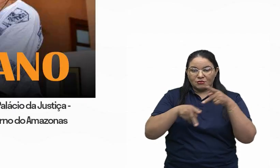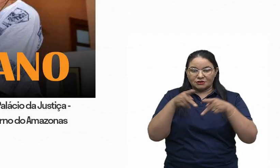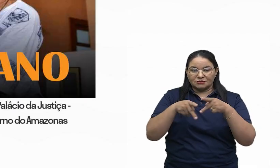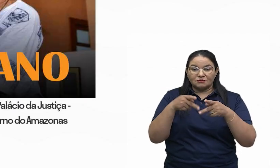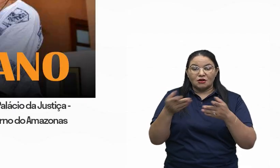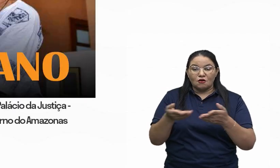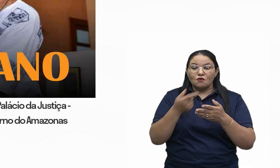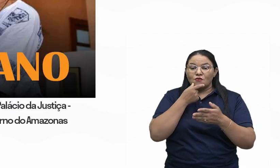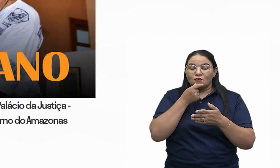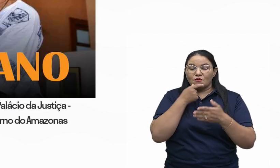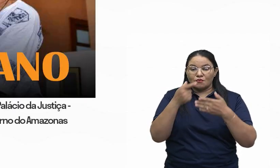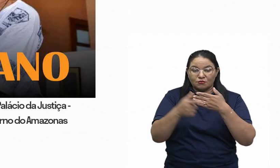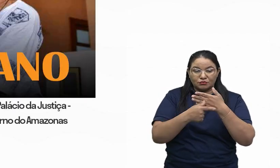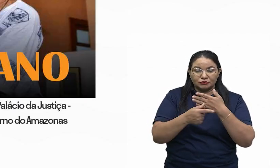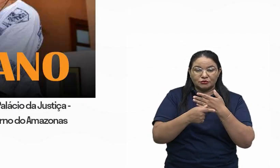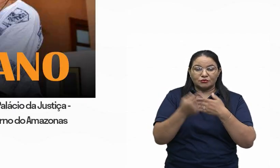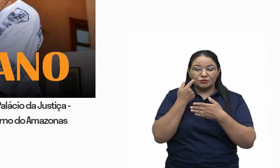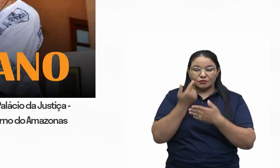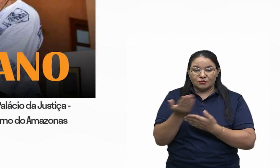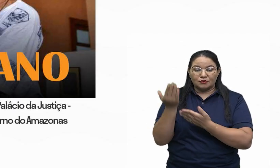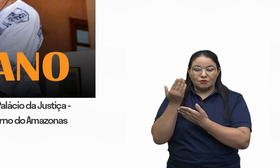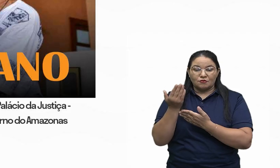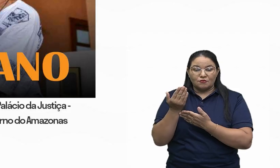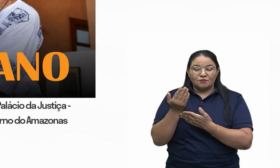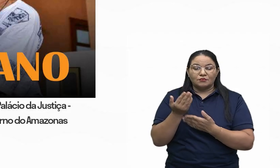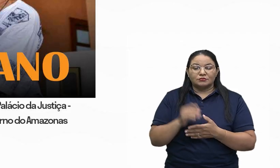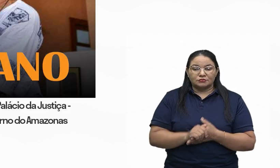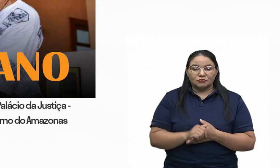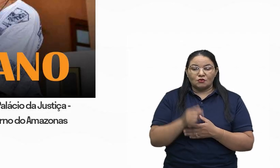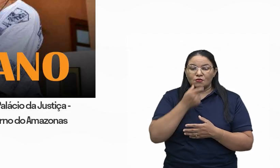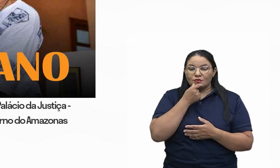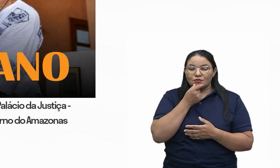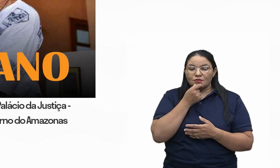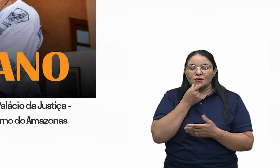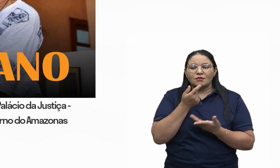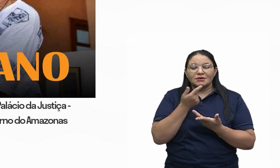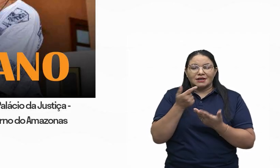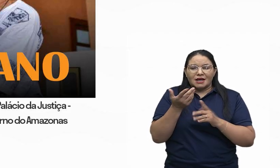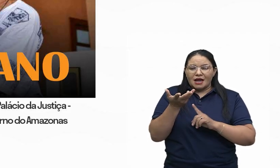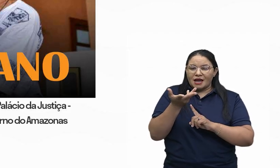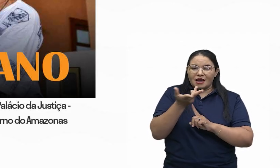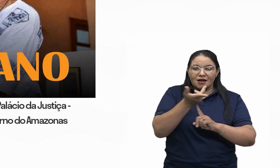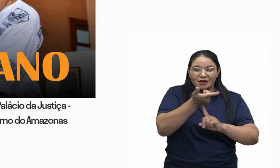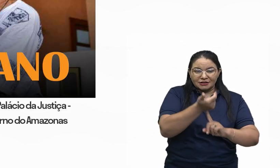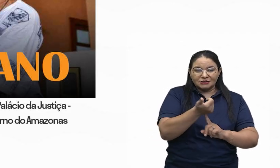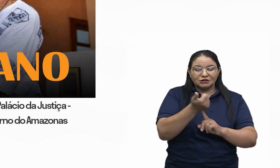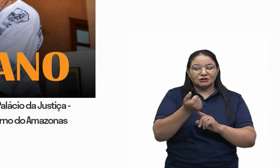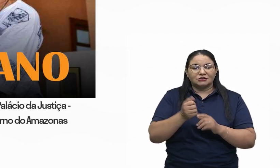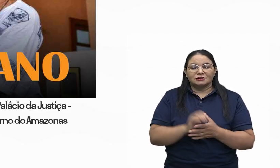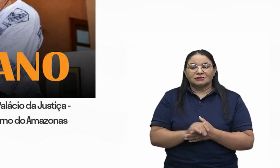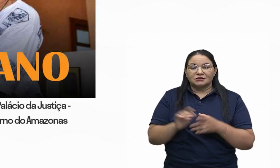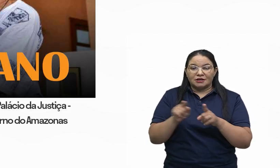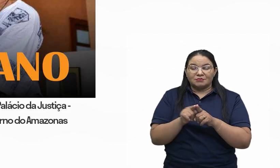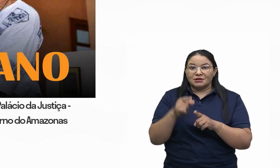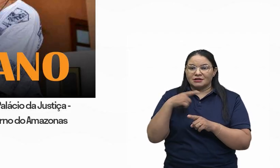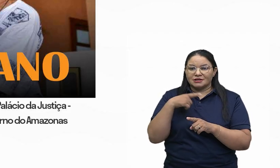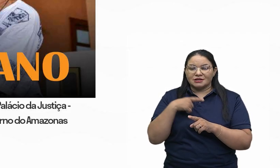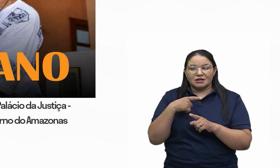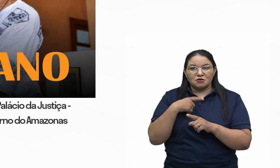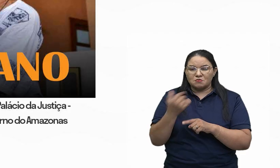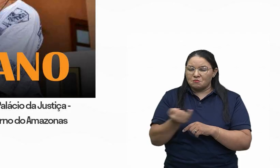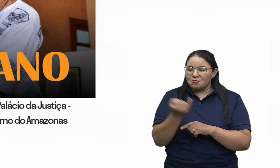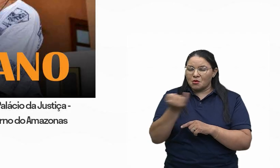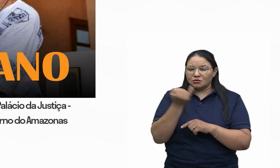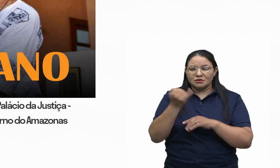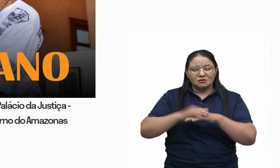é o Othony Mesquita. Aqui eu trago um artista que ele teve e tem, na verdade, uma relevância muito